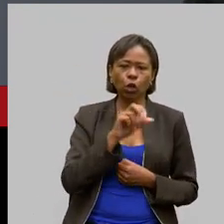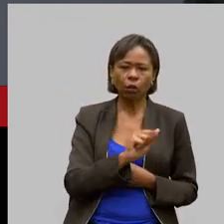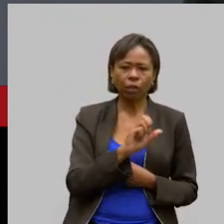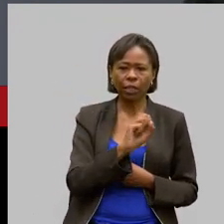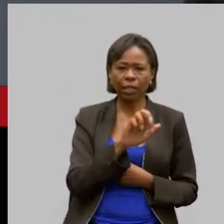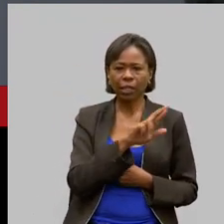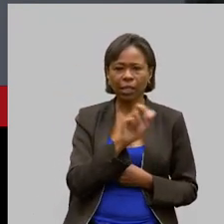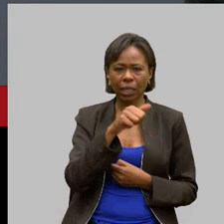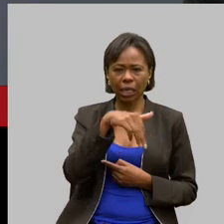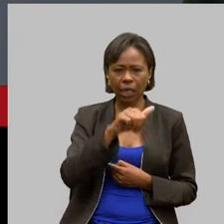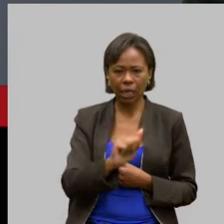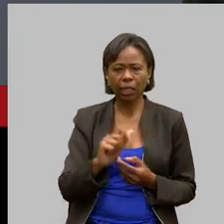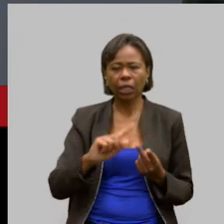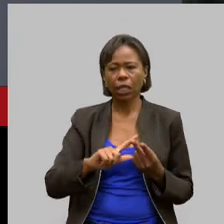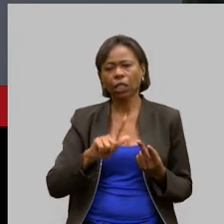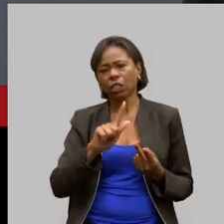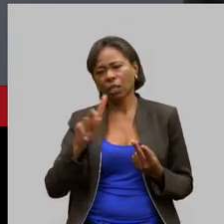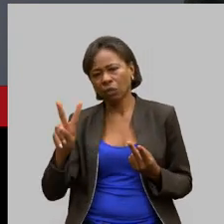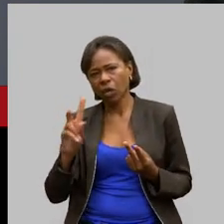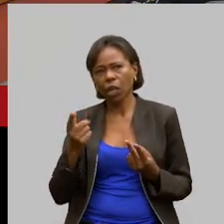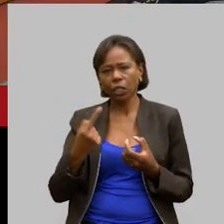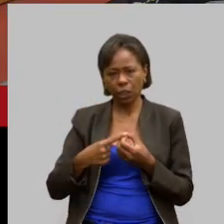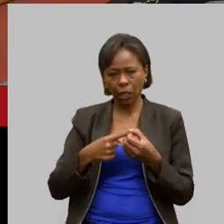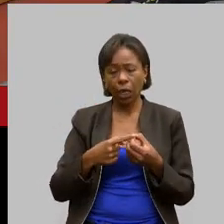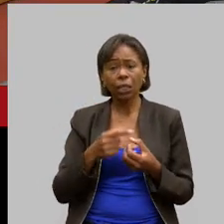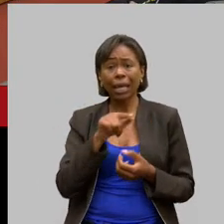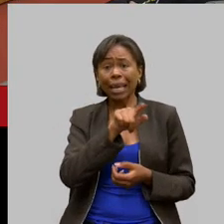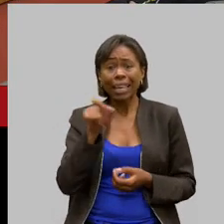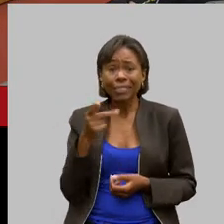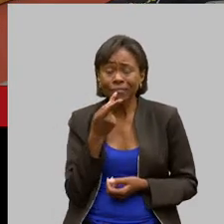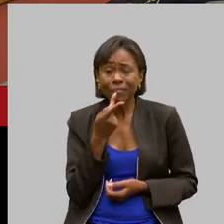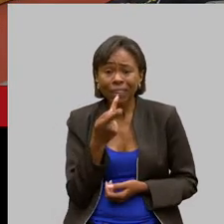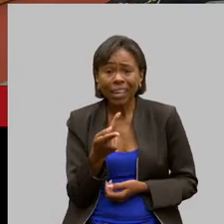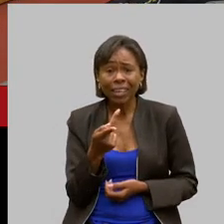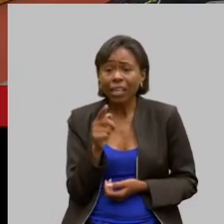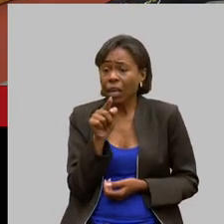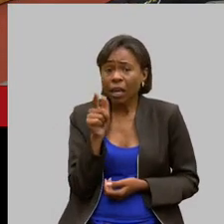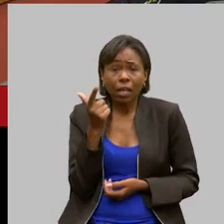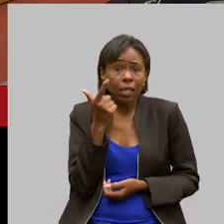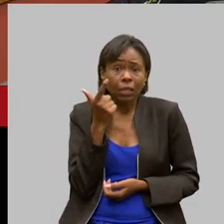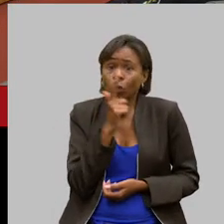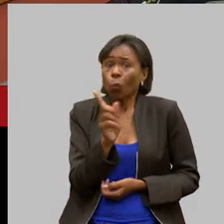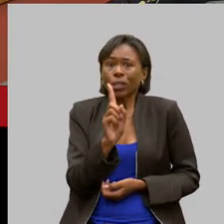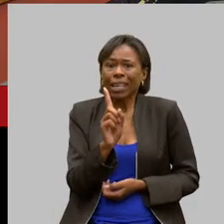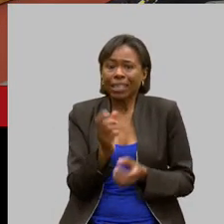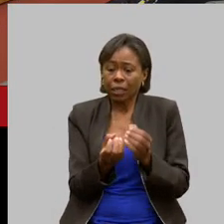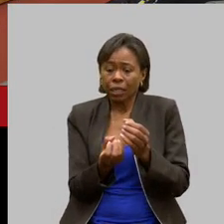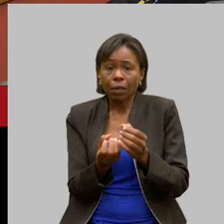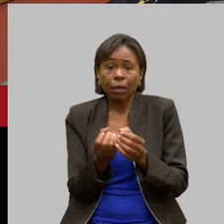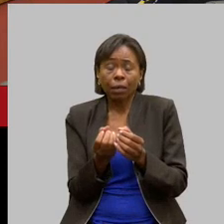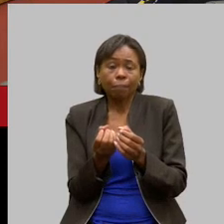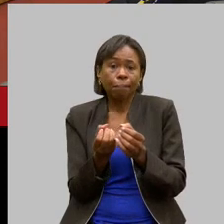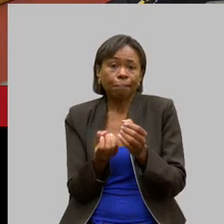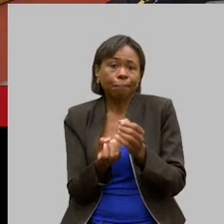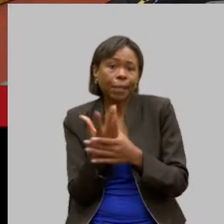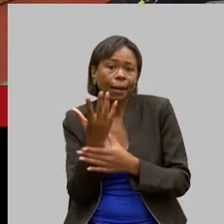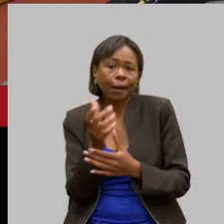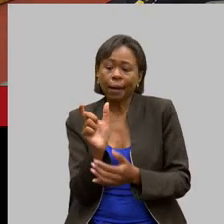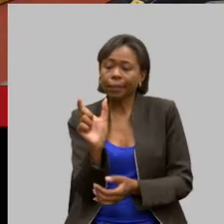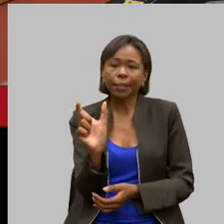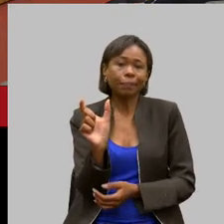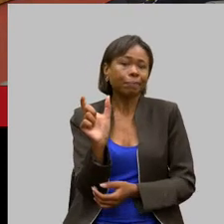que relatos que não é as pessoas não conseguem tirar a ciptea no interior do Estado os entraves